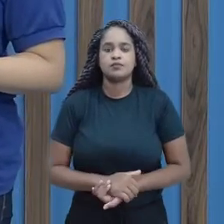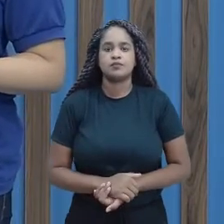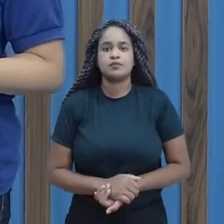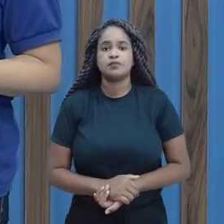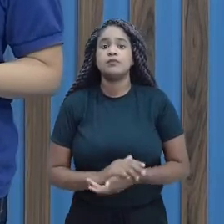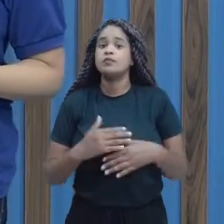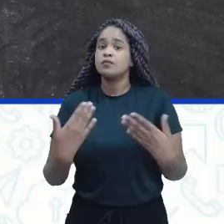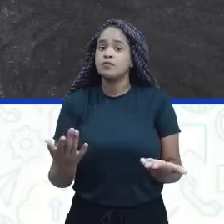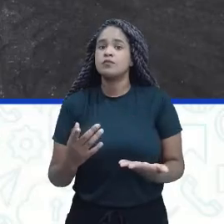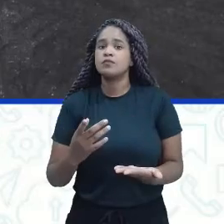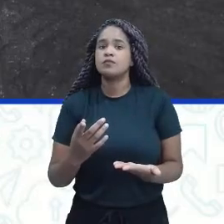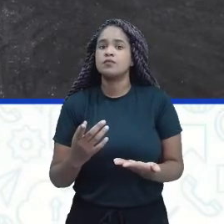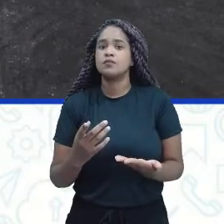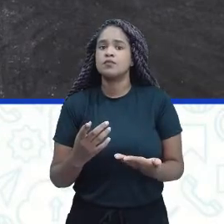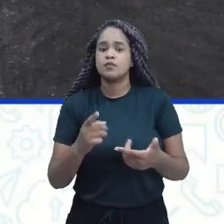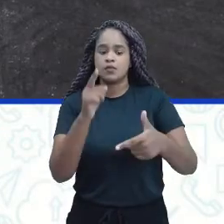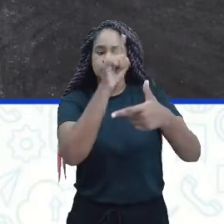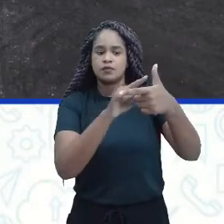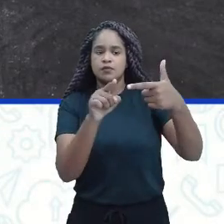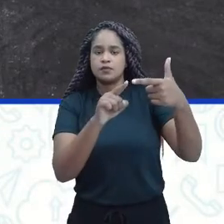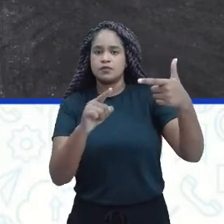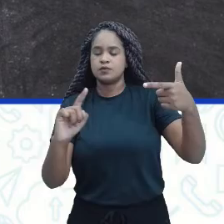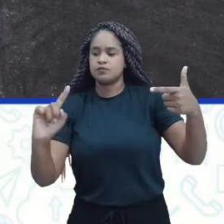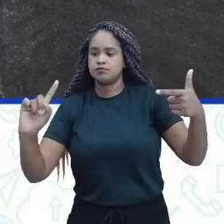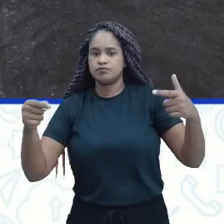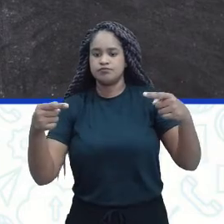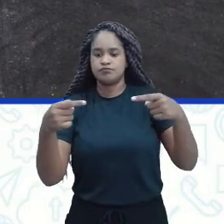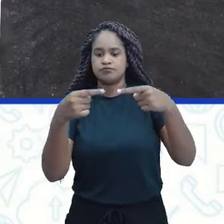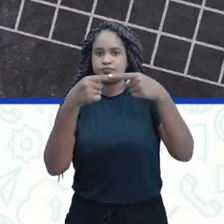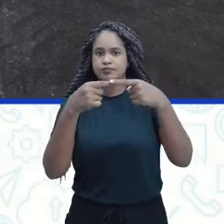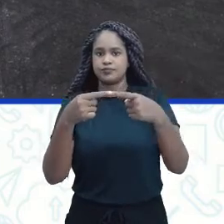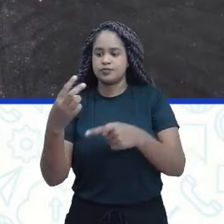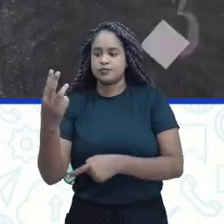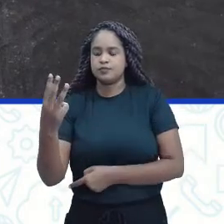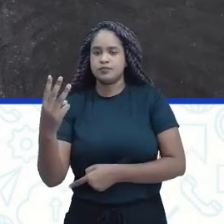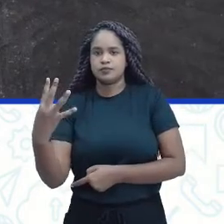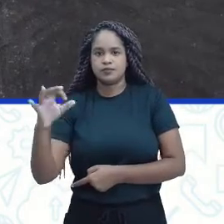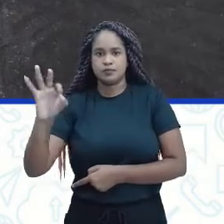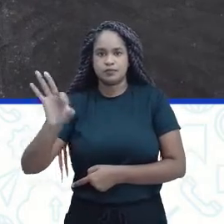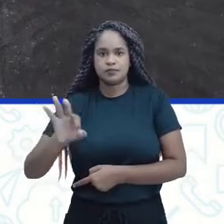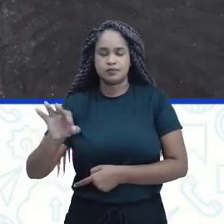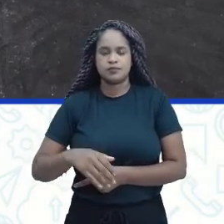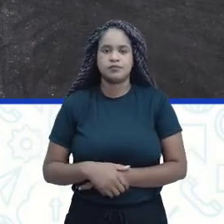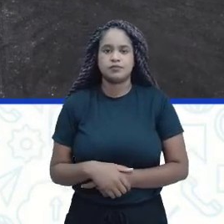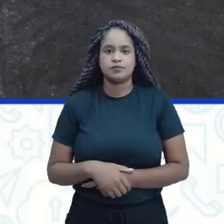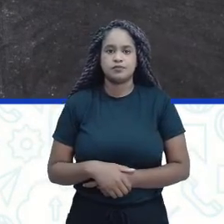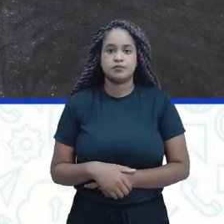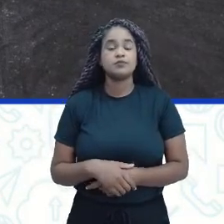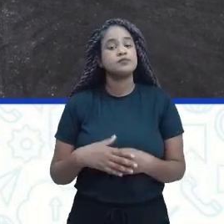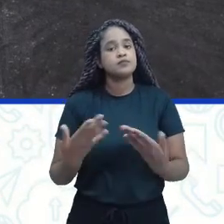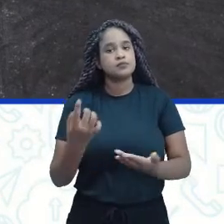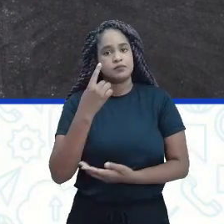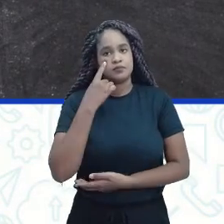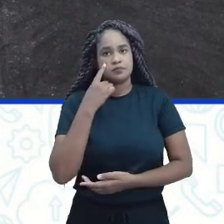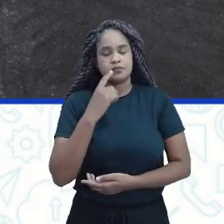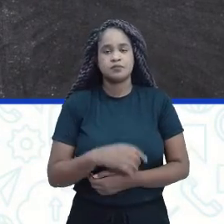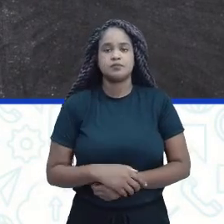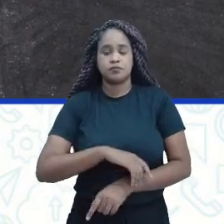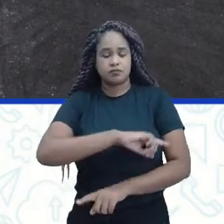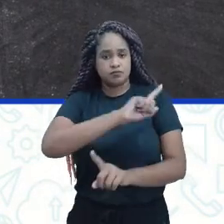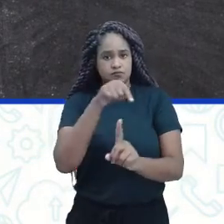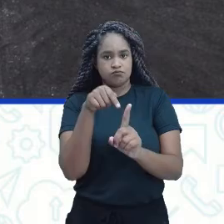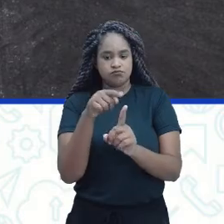entende que aquilo significa a fração que está escrita ali em cima, tá bom? Então, veio. A ideia de fazer o cálculo